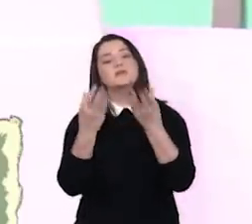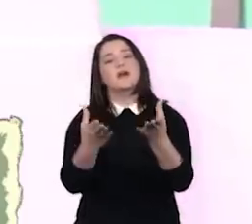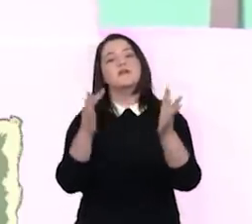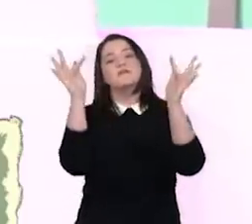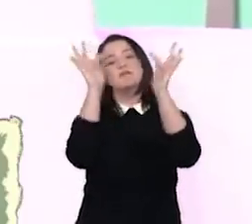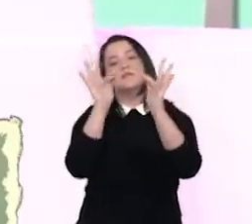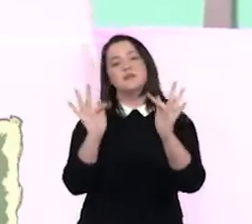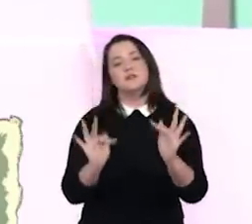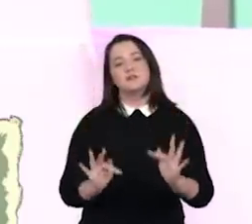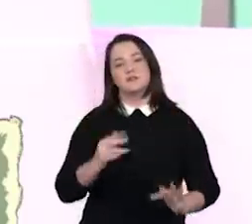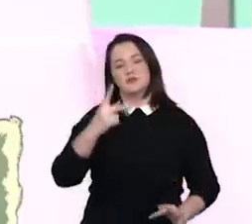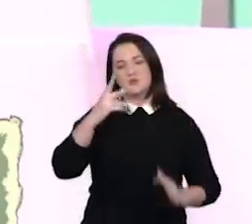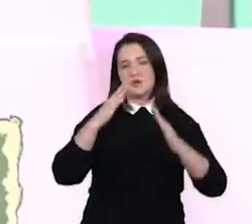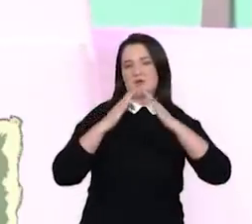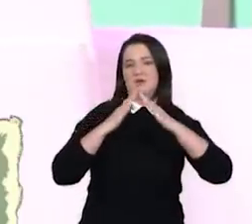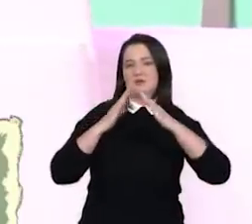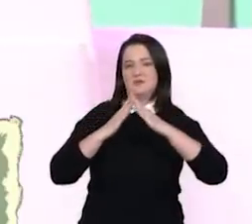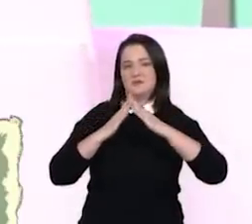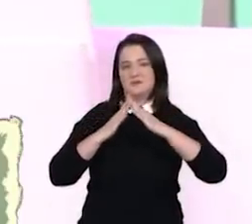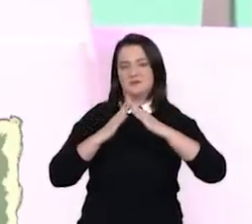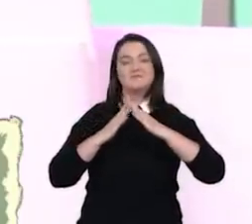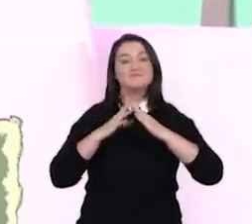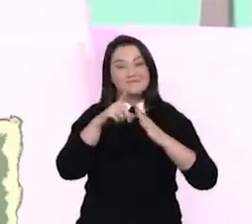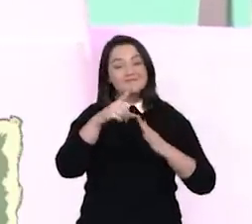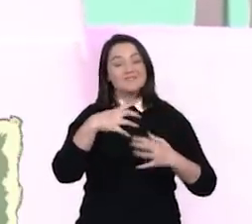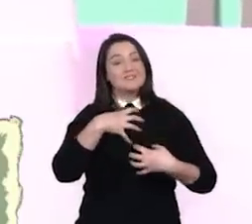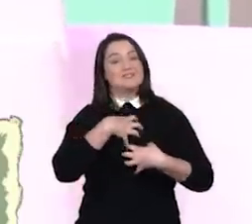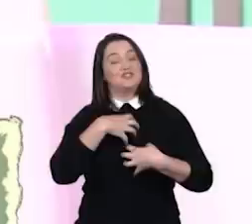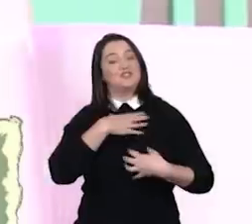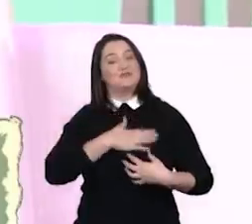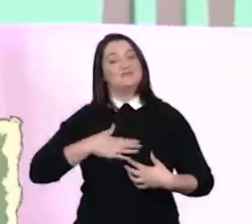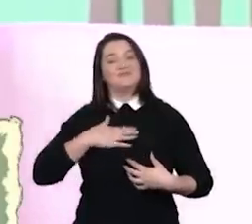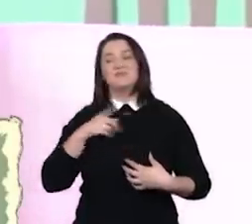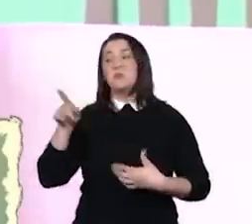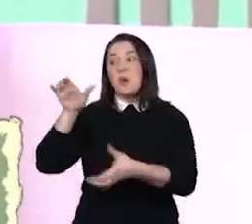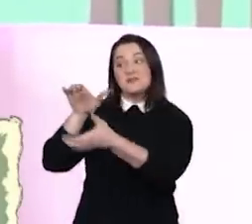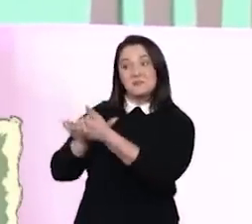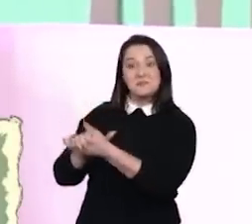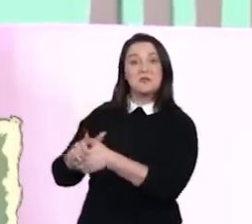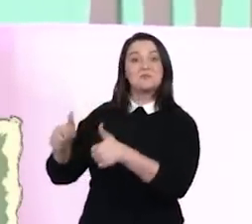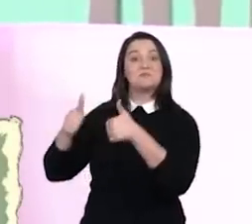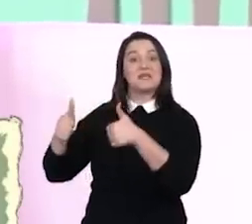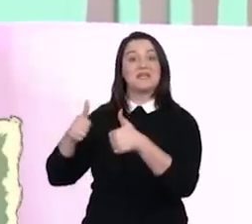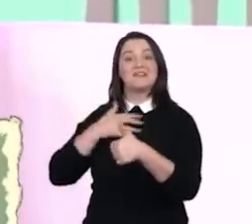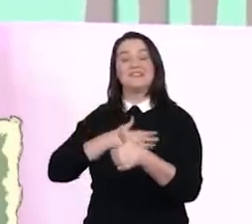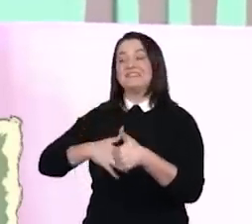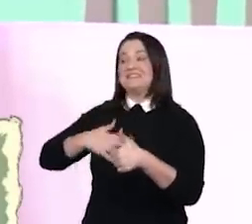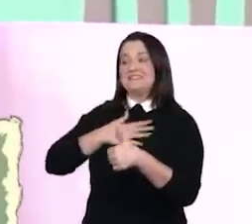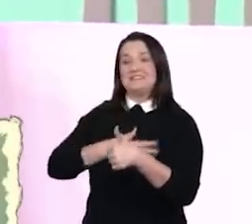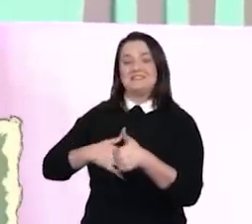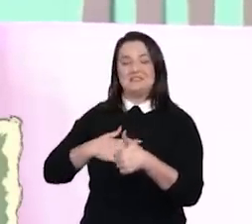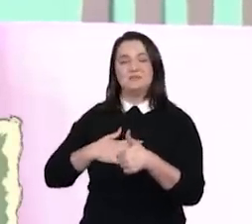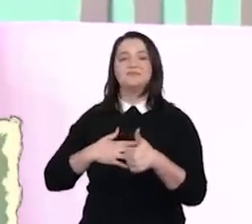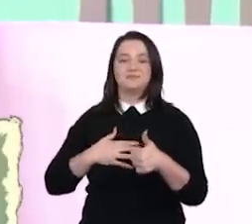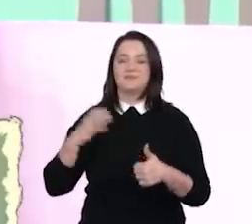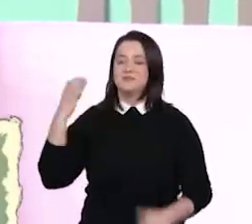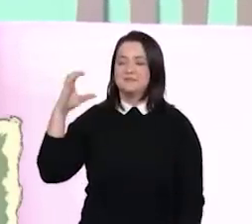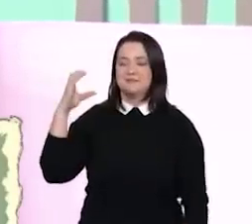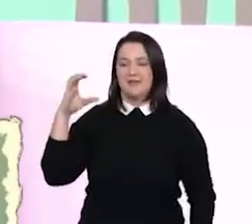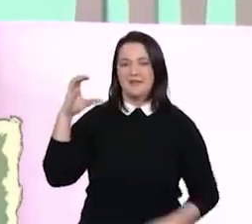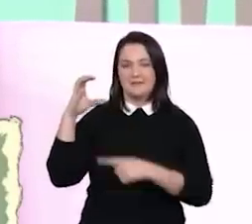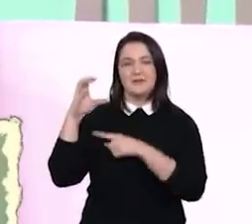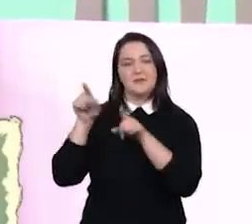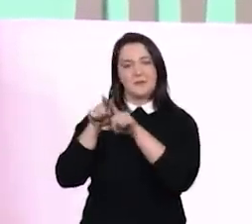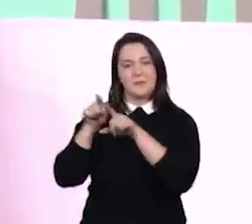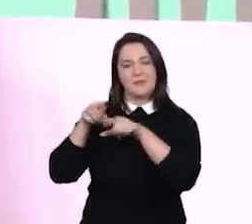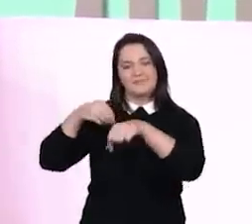de novo, volte a sentir felicidade com esse casamento. E a ciência traz algumas dicas que você pode